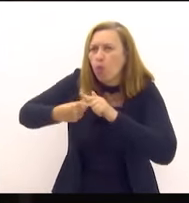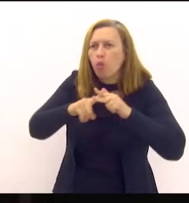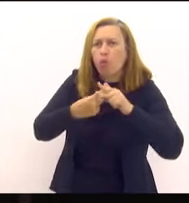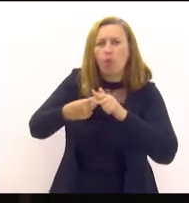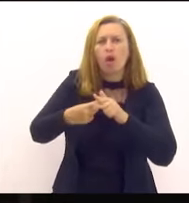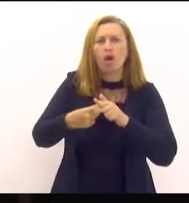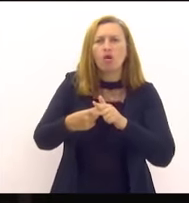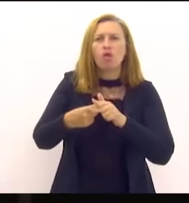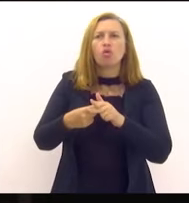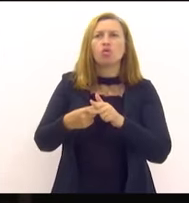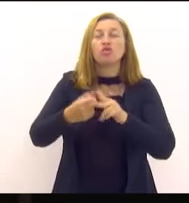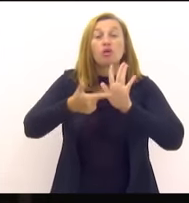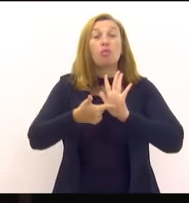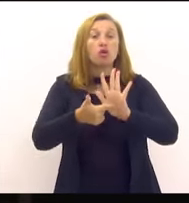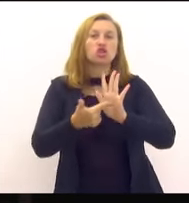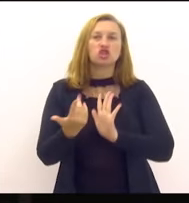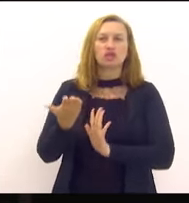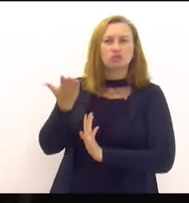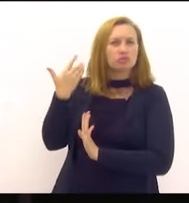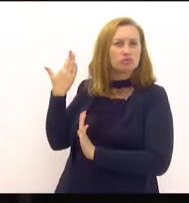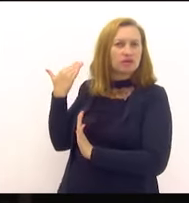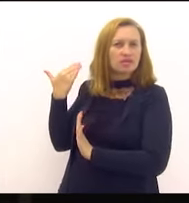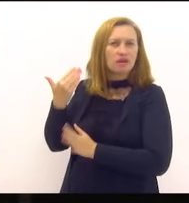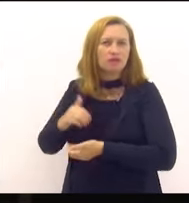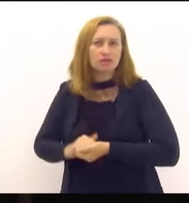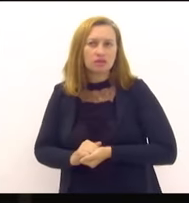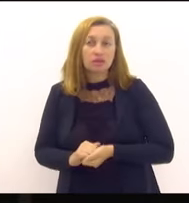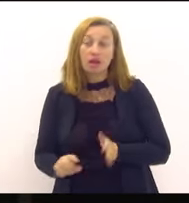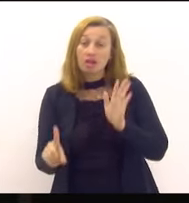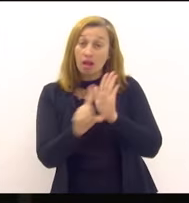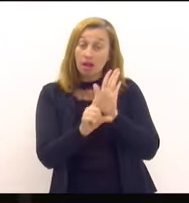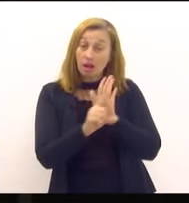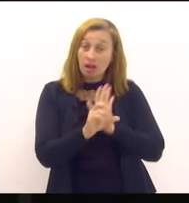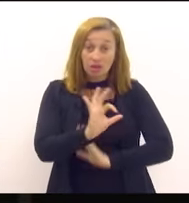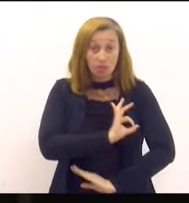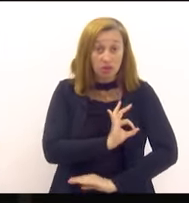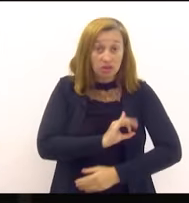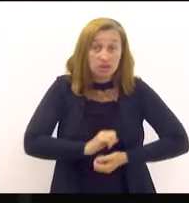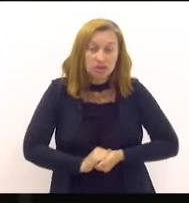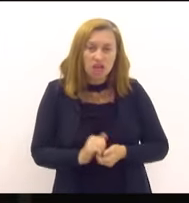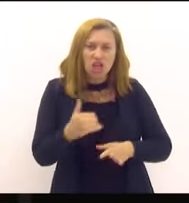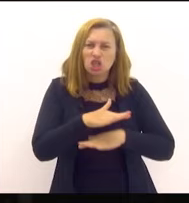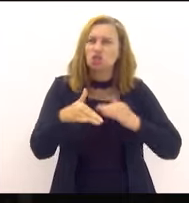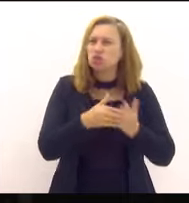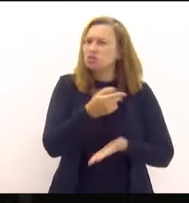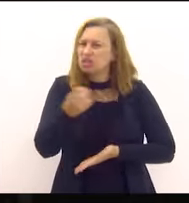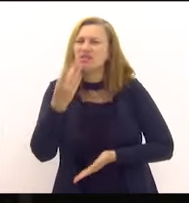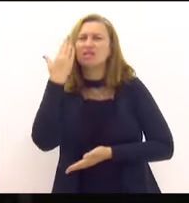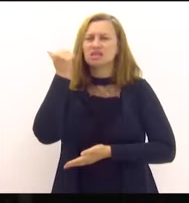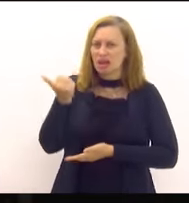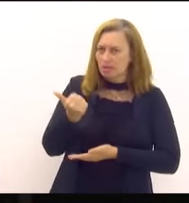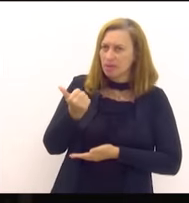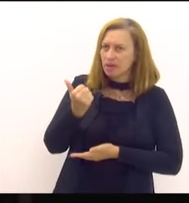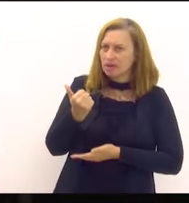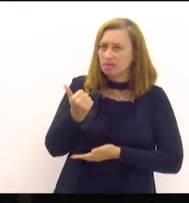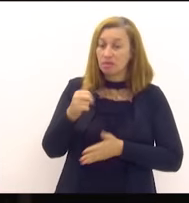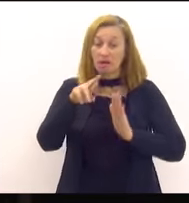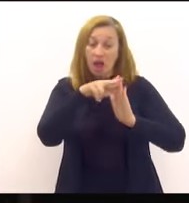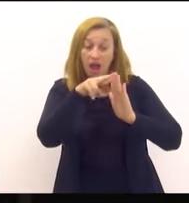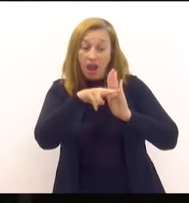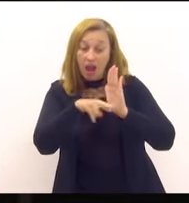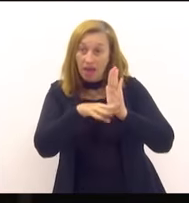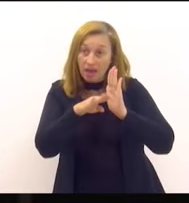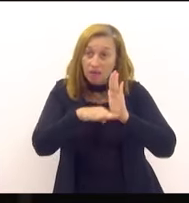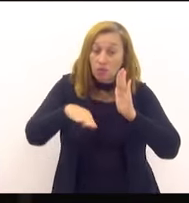aquilo que foi disposto por medida de lei complementar. E todos aqui sabemos que na hierarquia das leis, uma